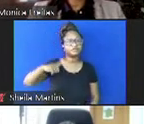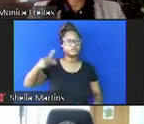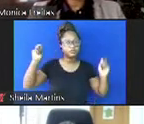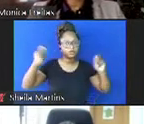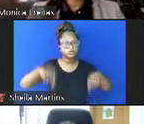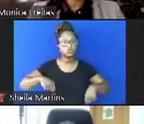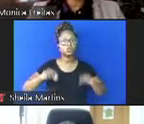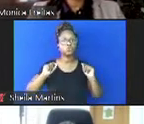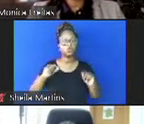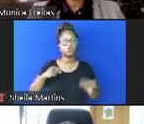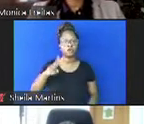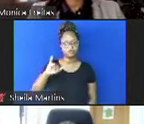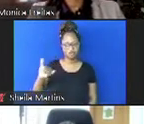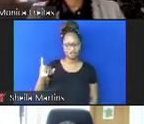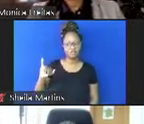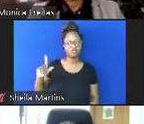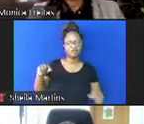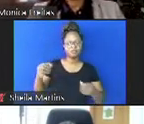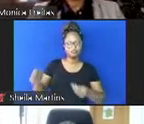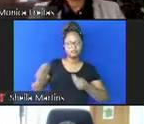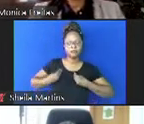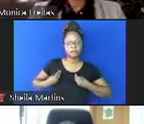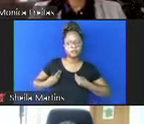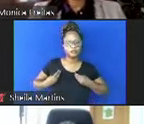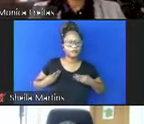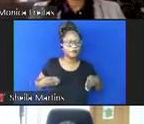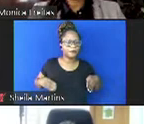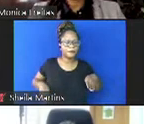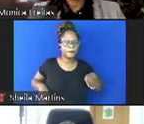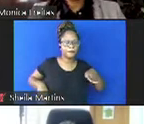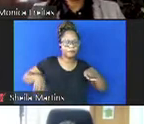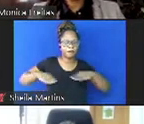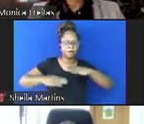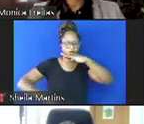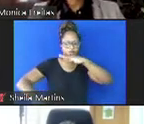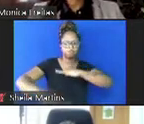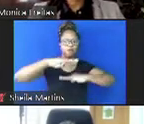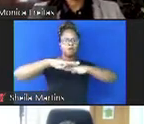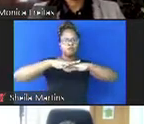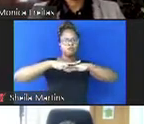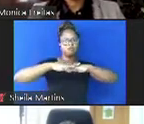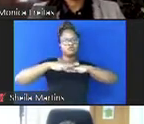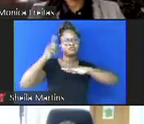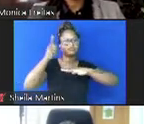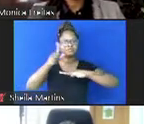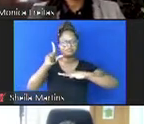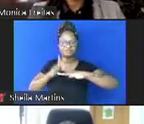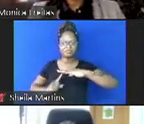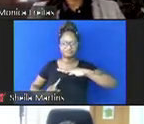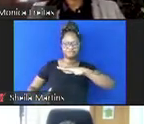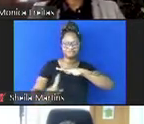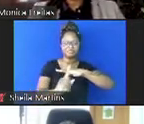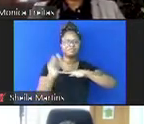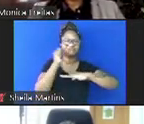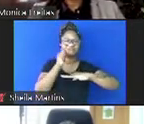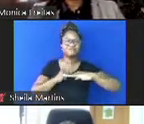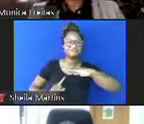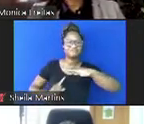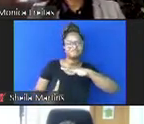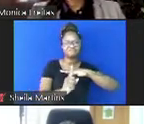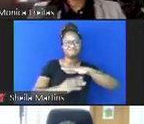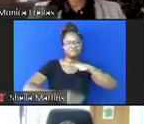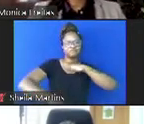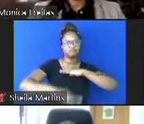vão dar, de certa forma, uma igualdade, né, para as mulheres, então, que estão na academia. E,